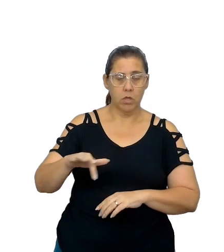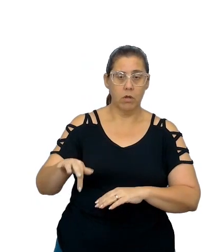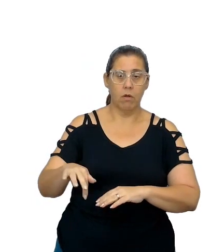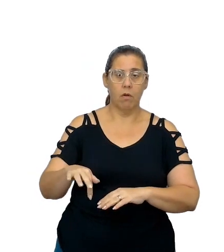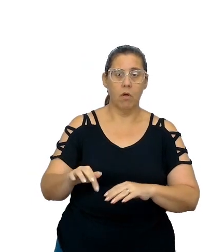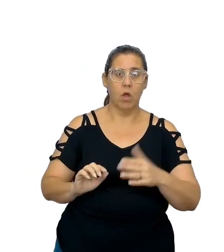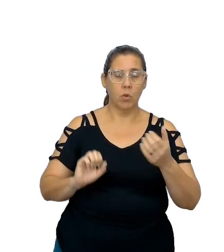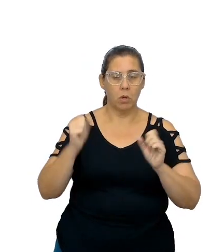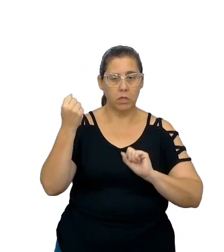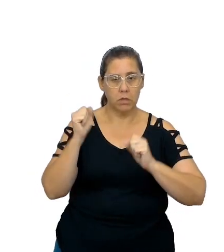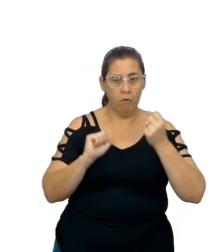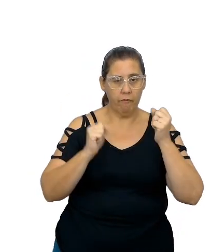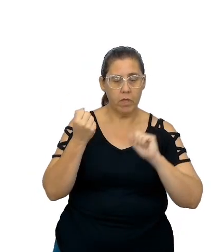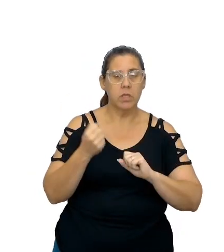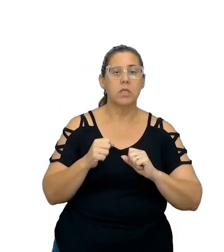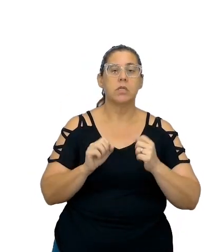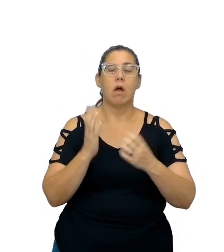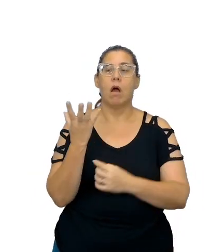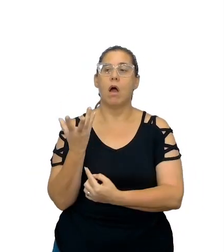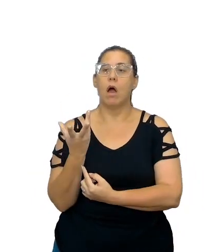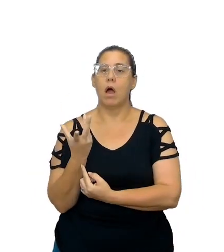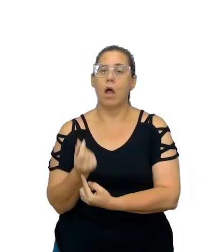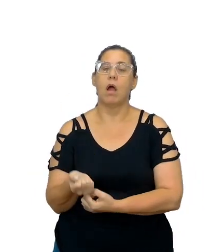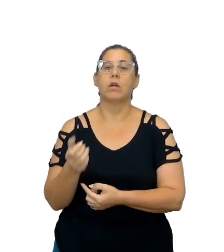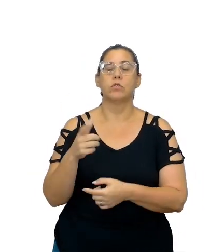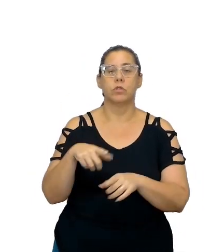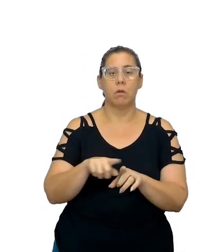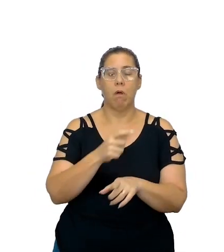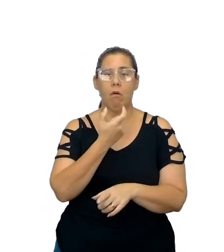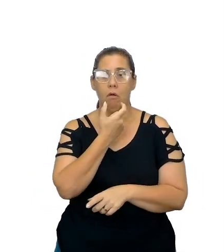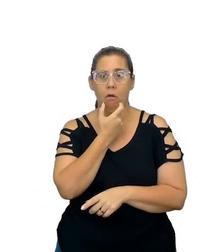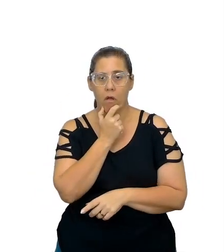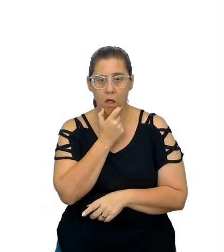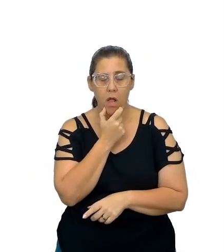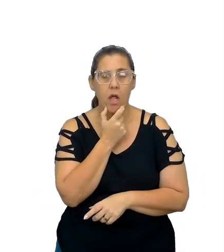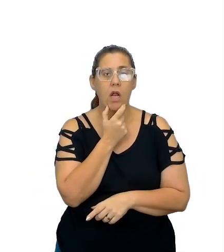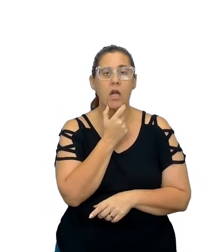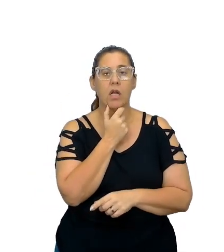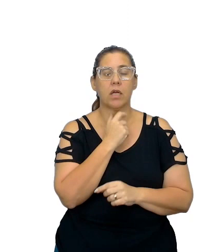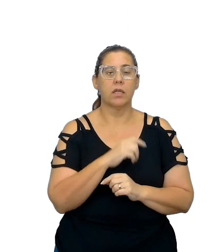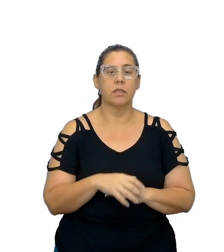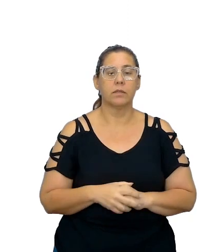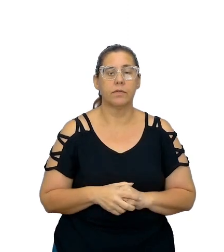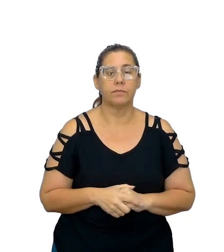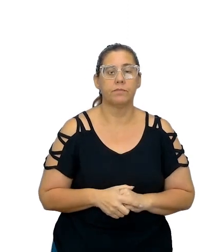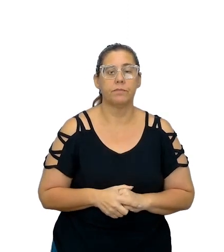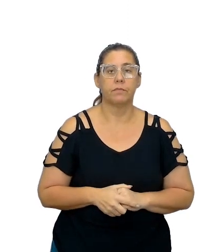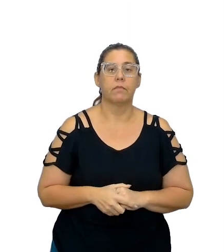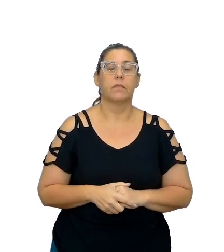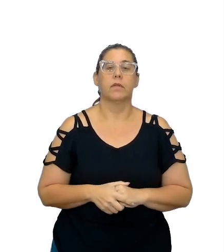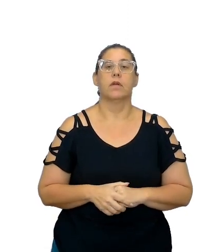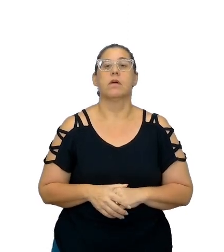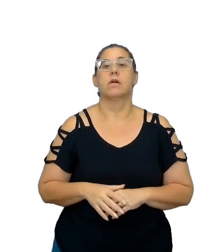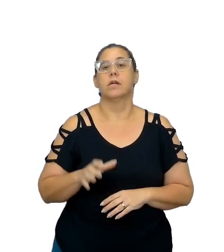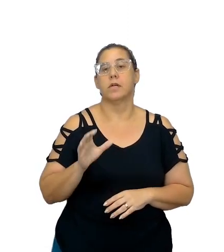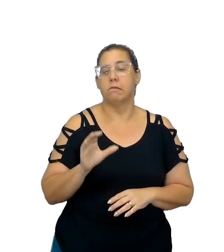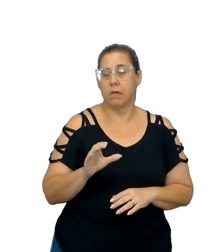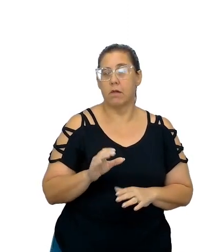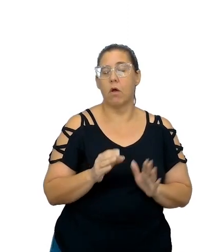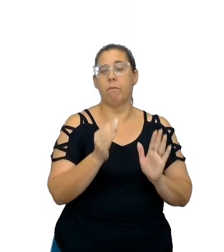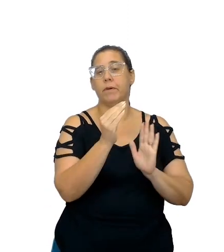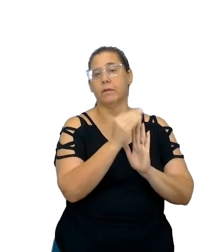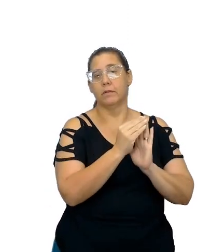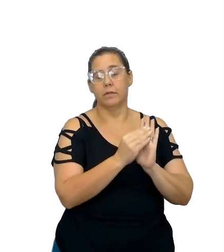e língua estrangeira moderna, no nosso caso, inglês, né, ela está composta